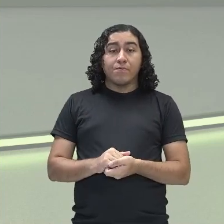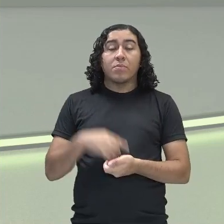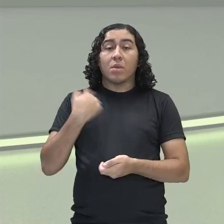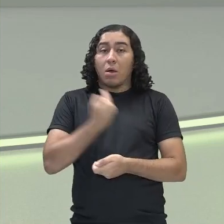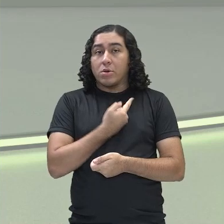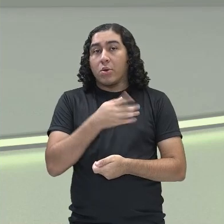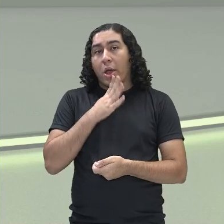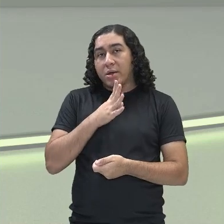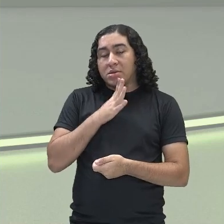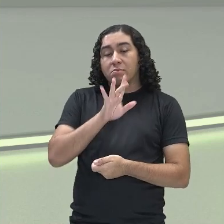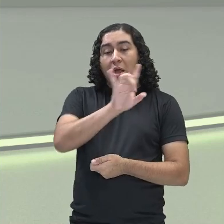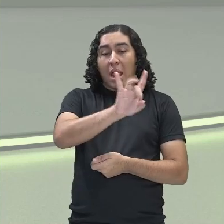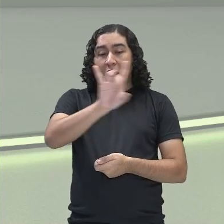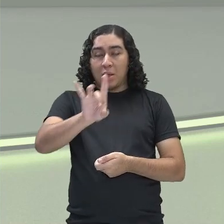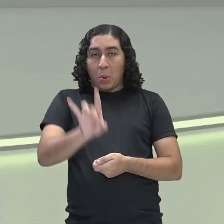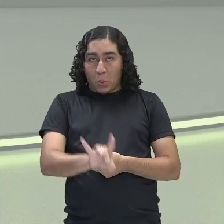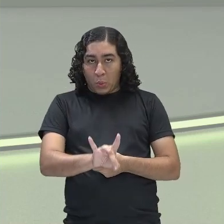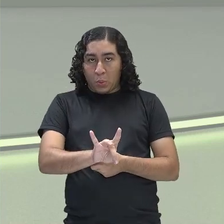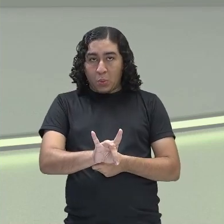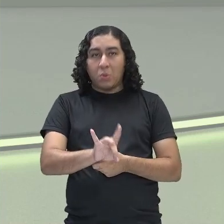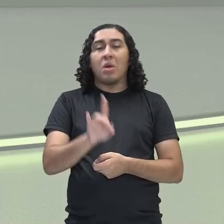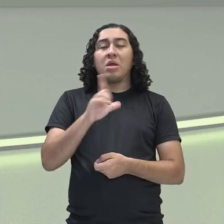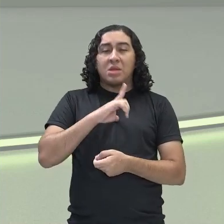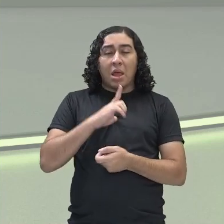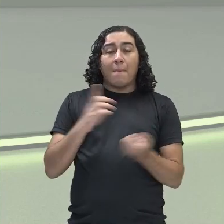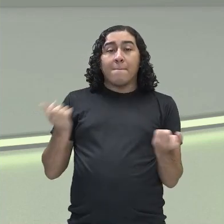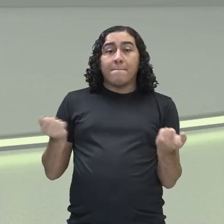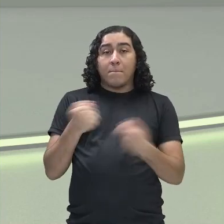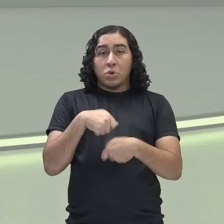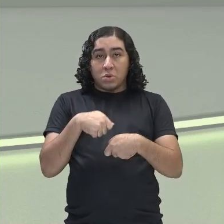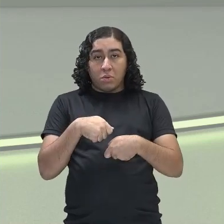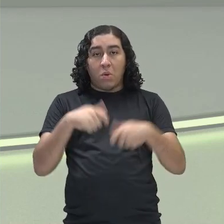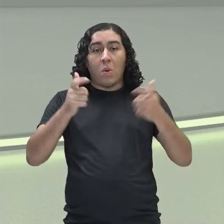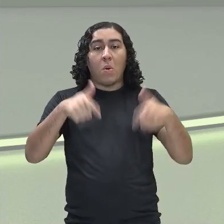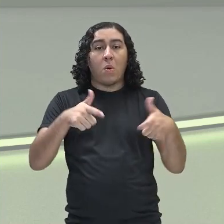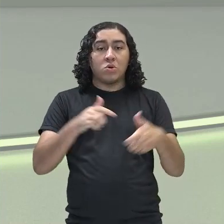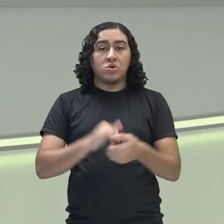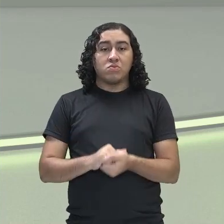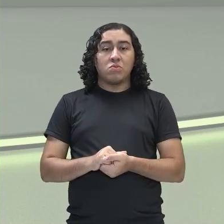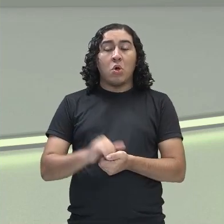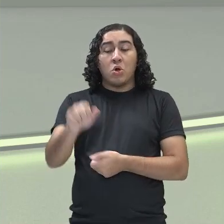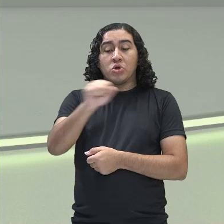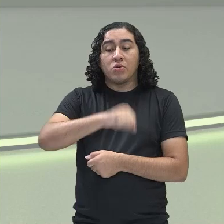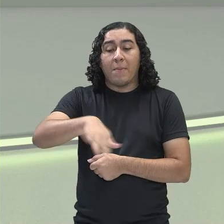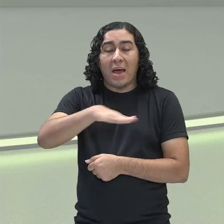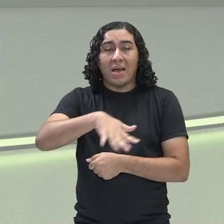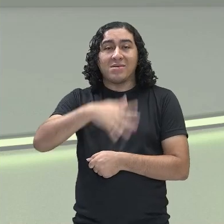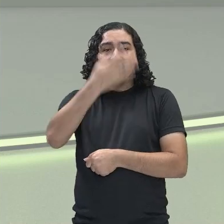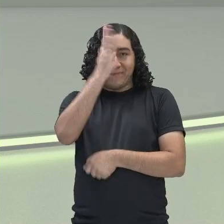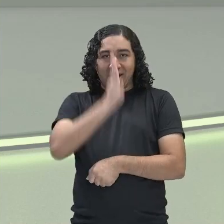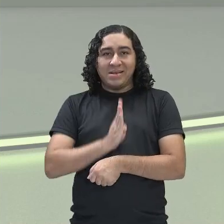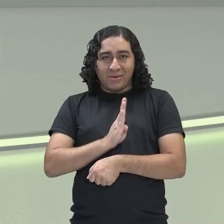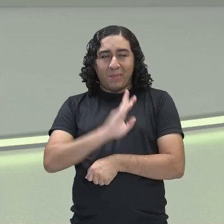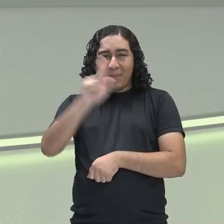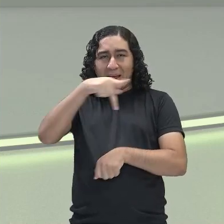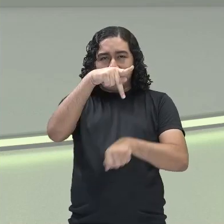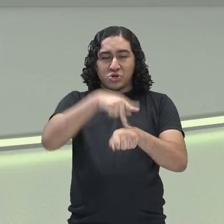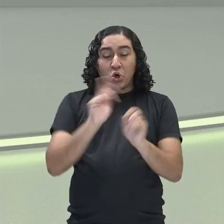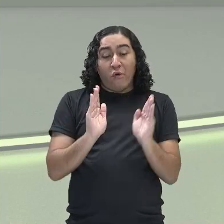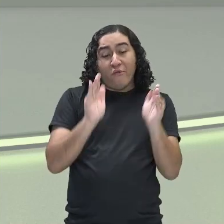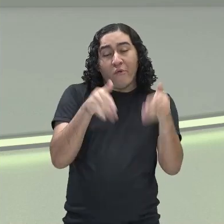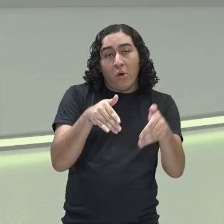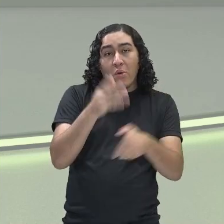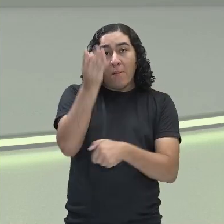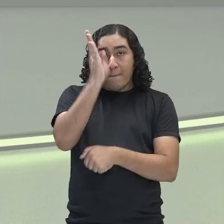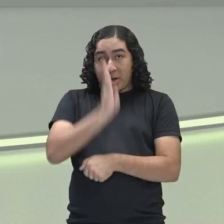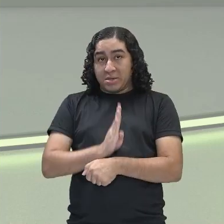conhecer cada bioma desse que faz parte aqui do território brasileiro, tá? Aqui a gente tem o mapa do